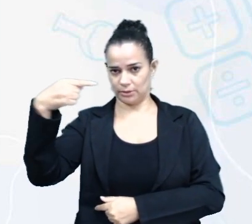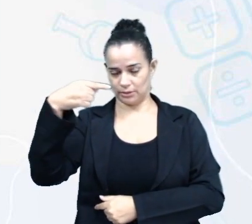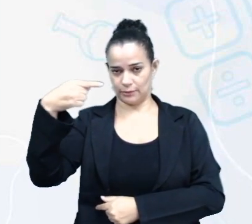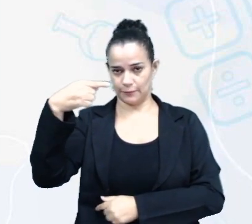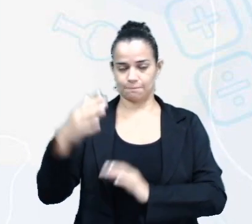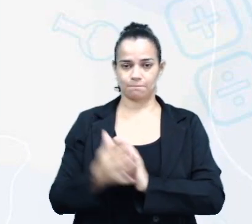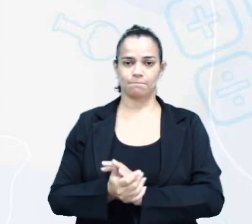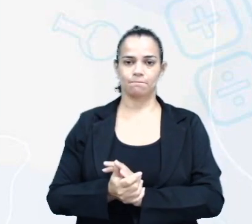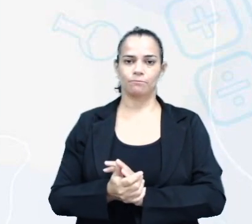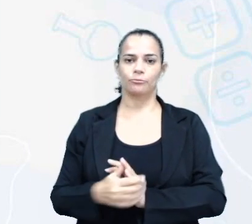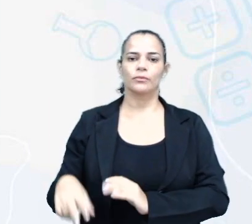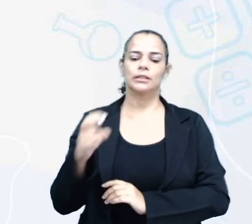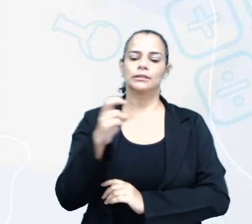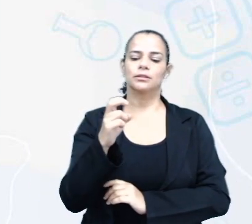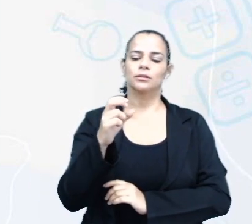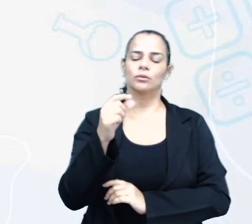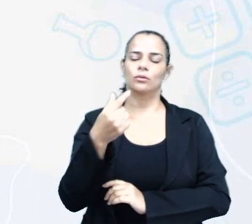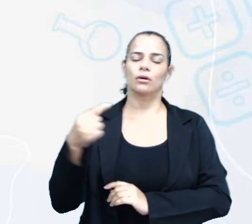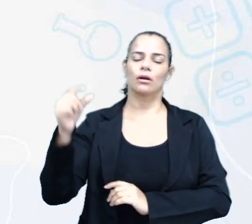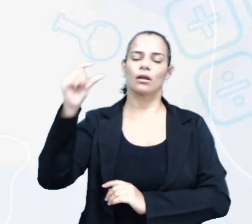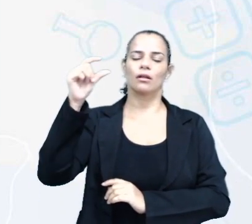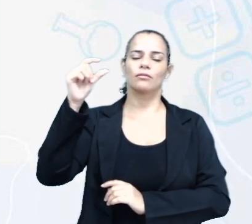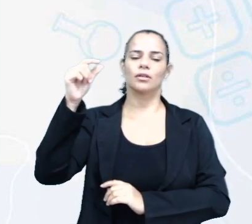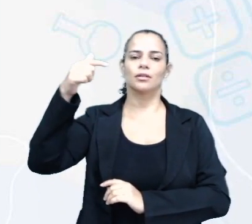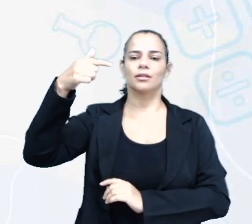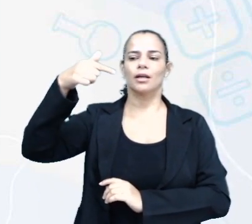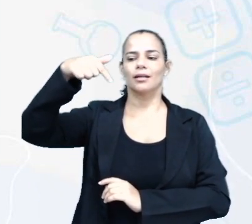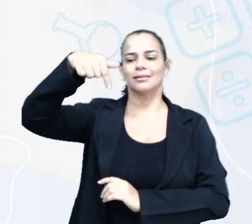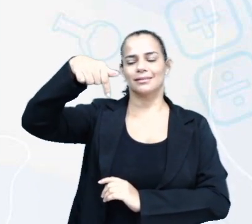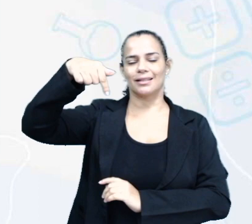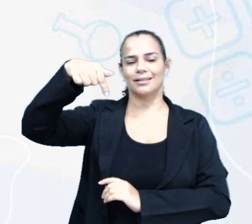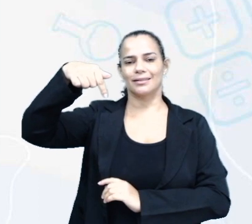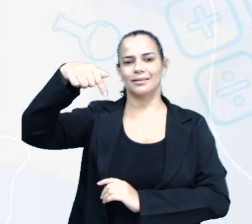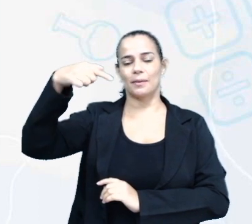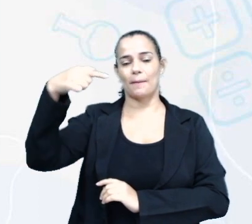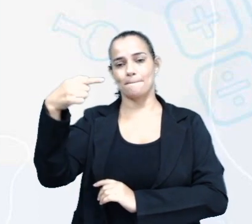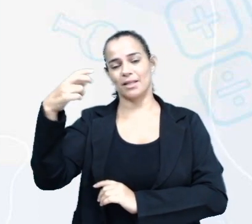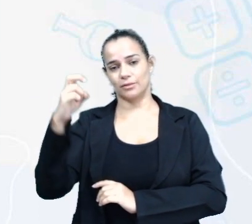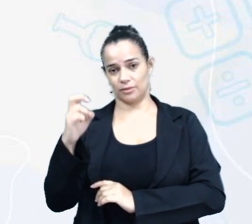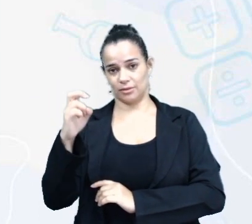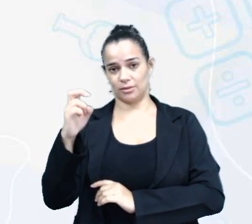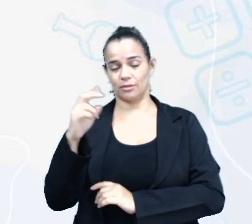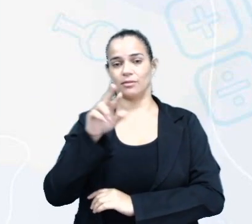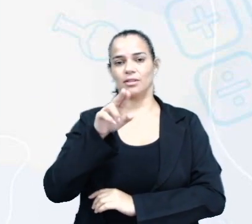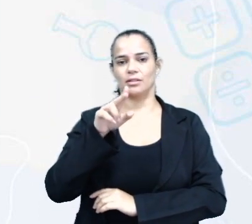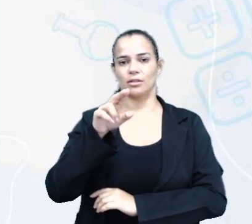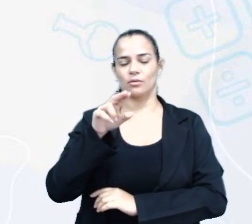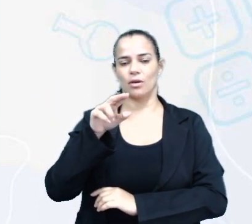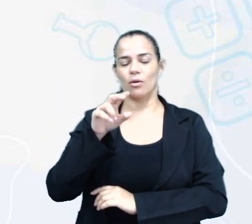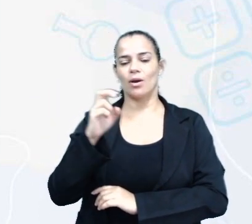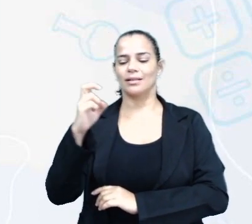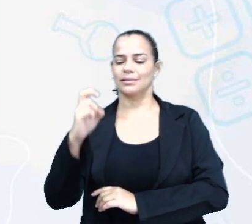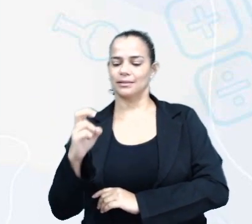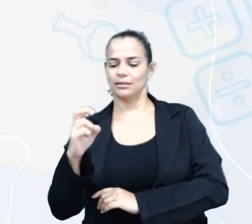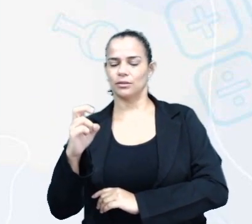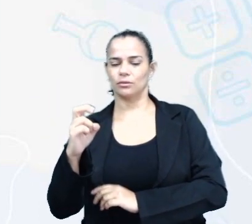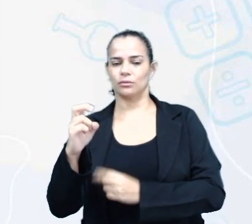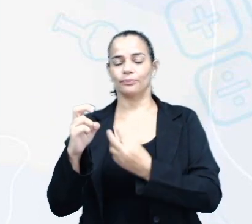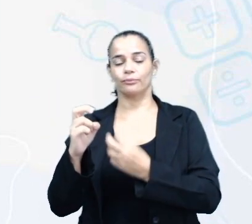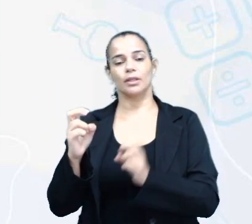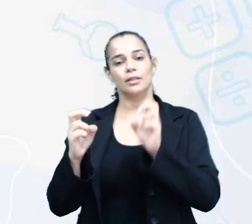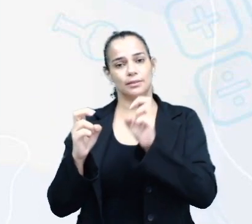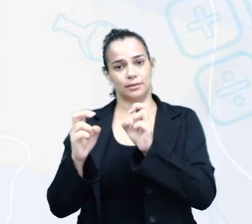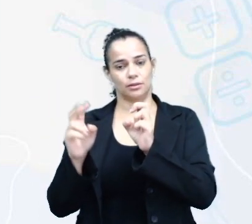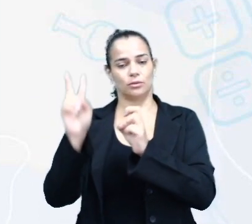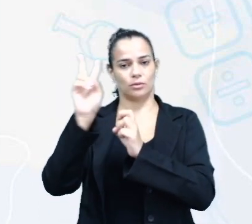5 elevado a 7 menos 5, vai ser igual a 5 ao quadrado. E esse 5 ao quadrado é a